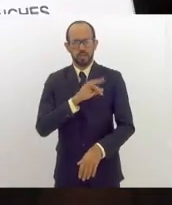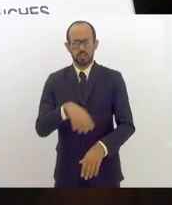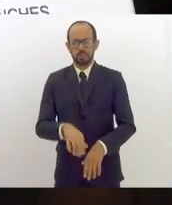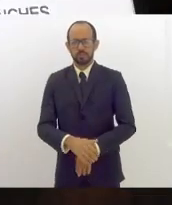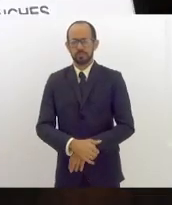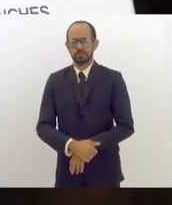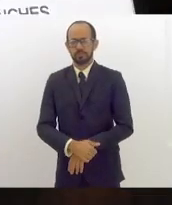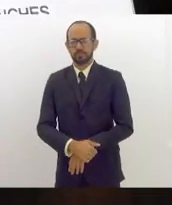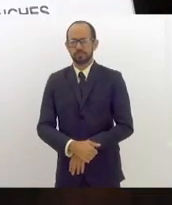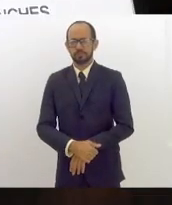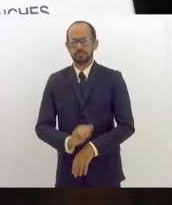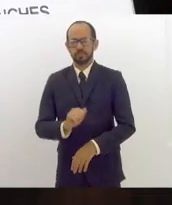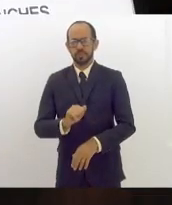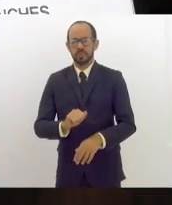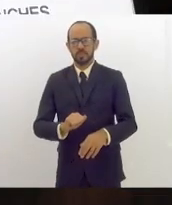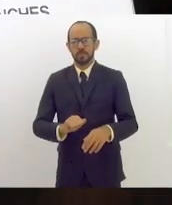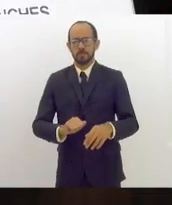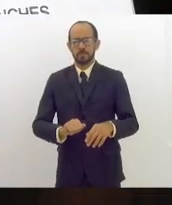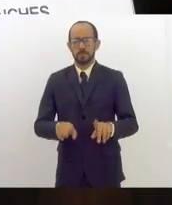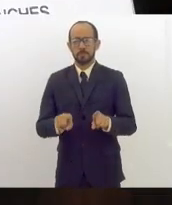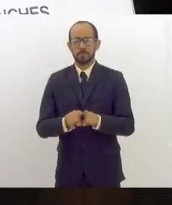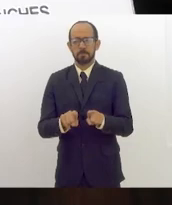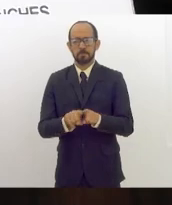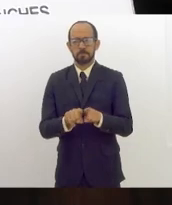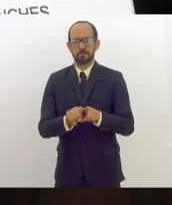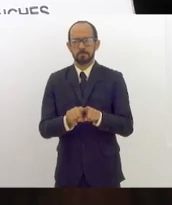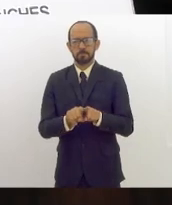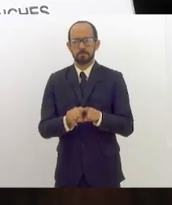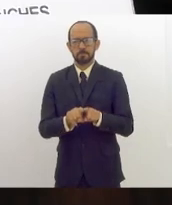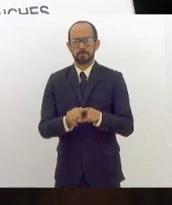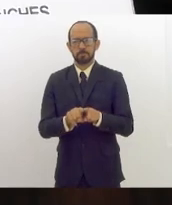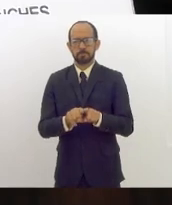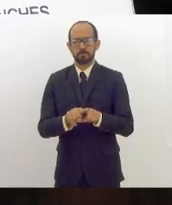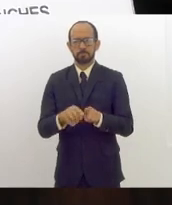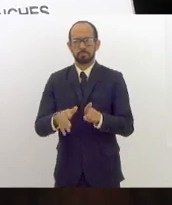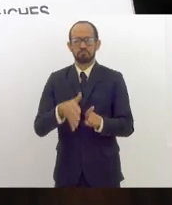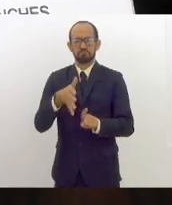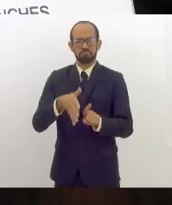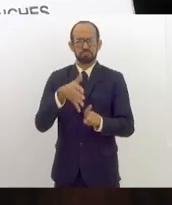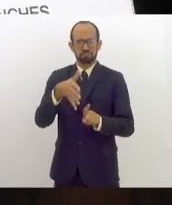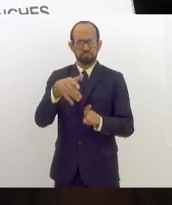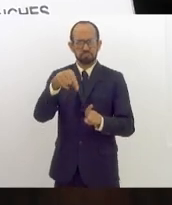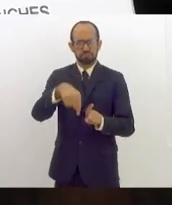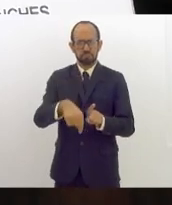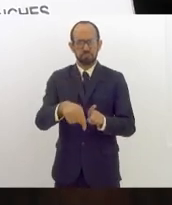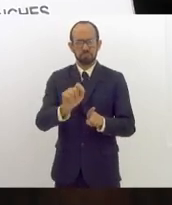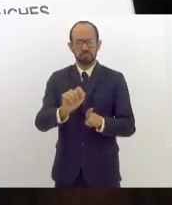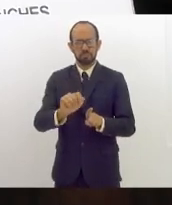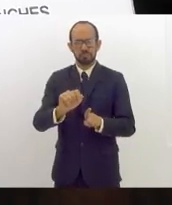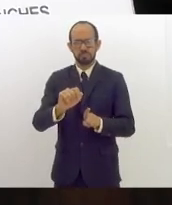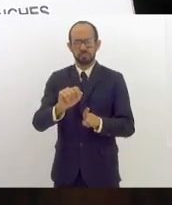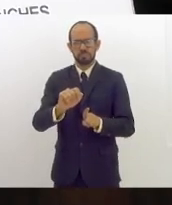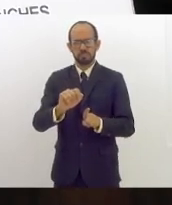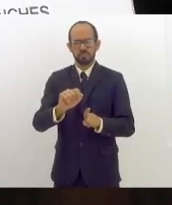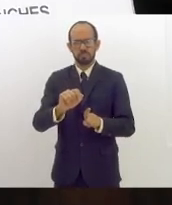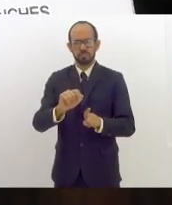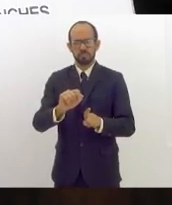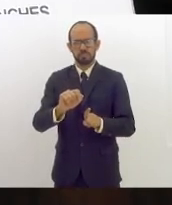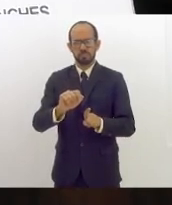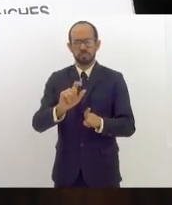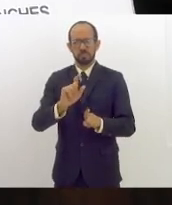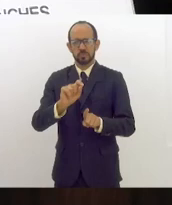de antemão e fala que além né na qualidade